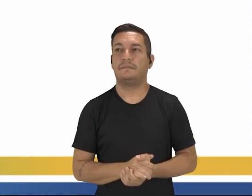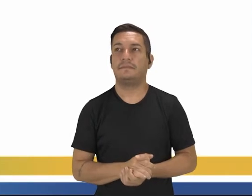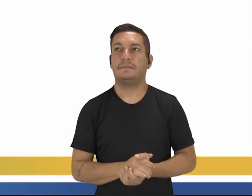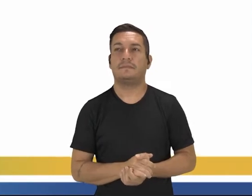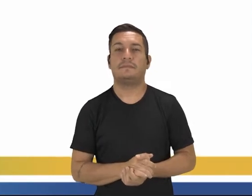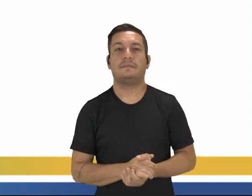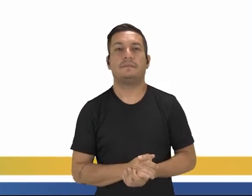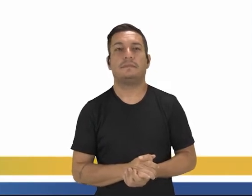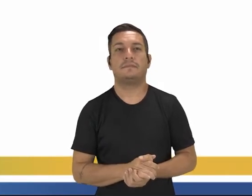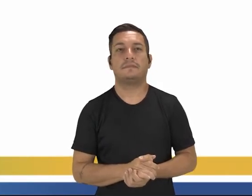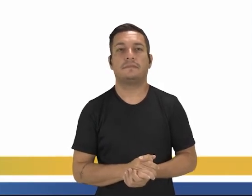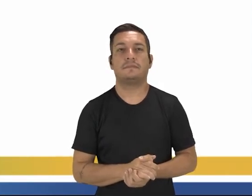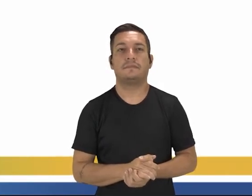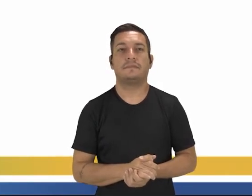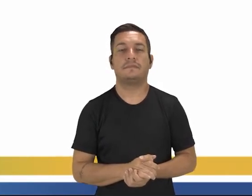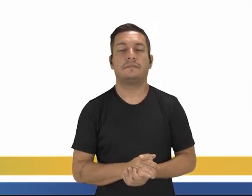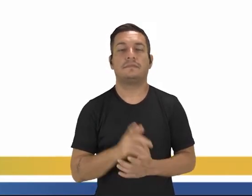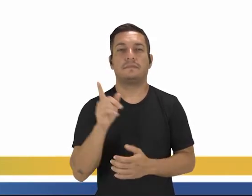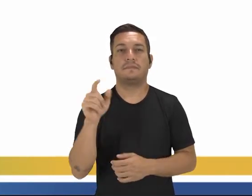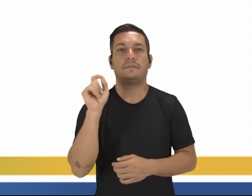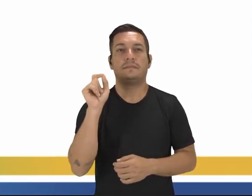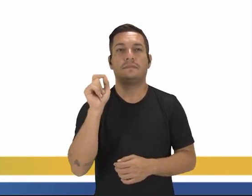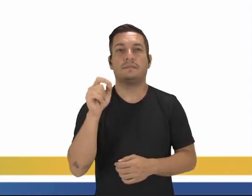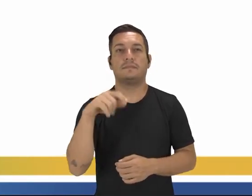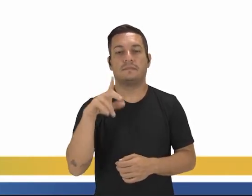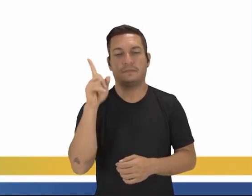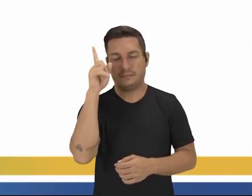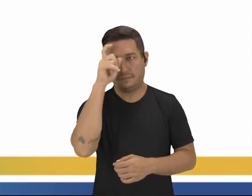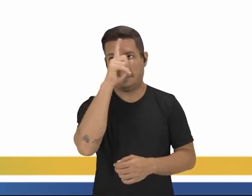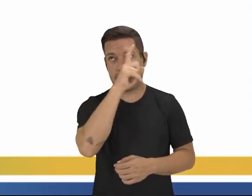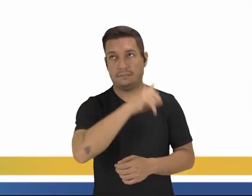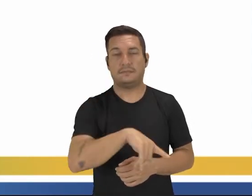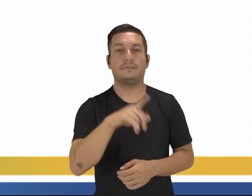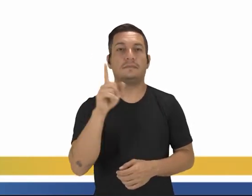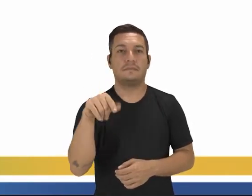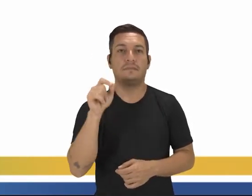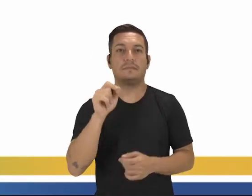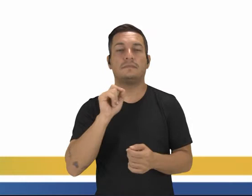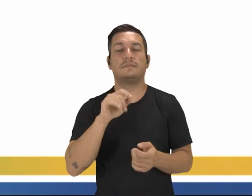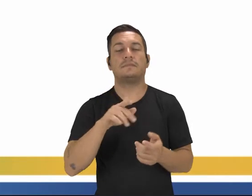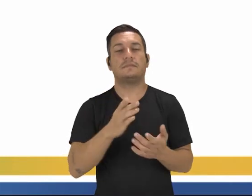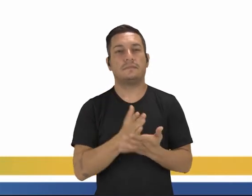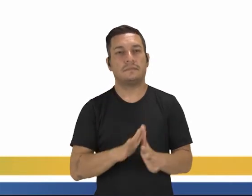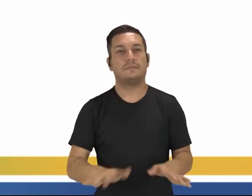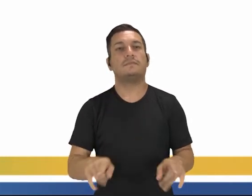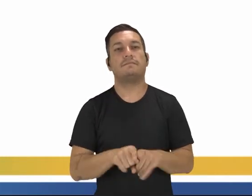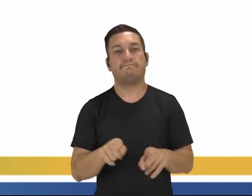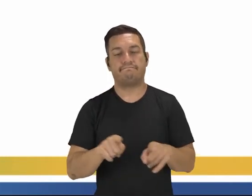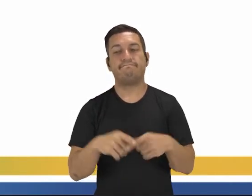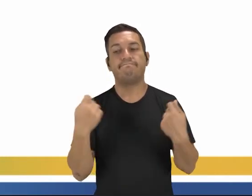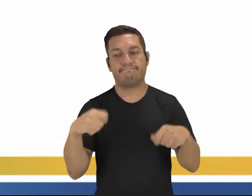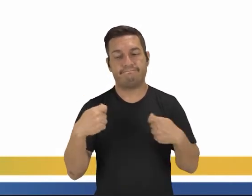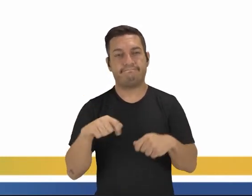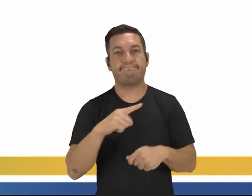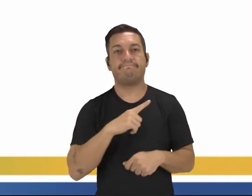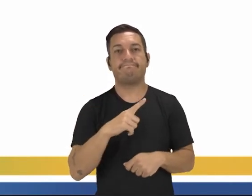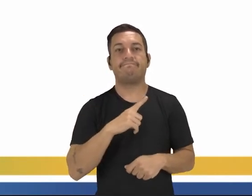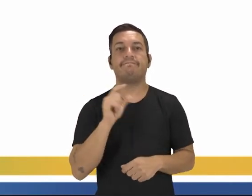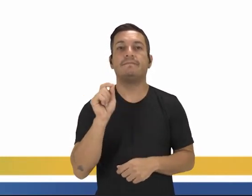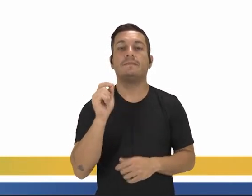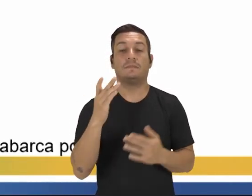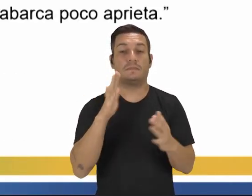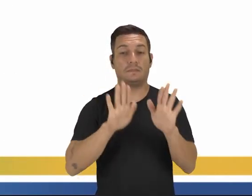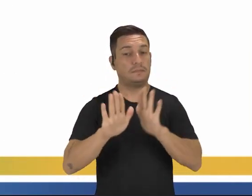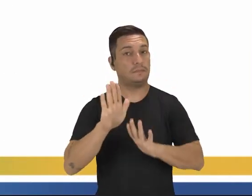Hierba mala nunca muere, ou seja, aquilo que é mais difícil de acabar também. Então, tem que ter